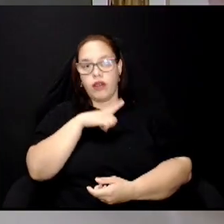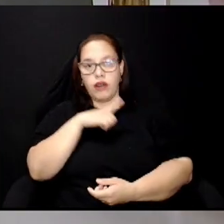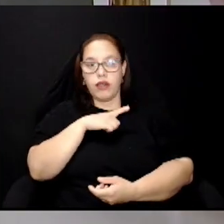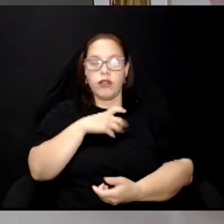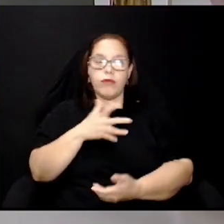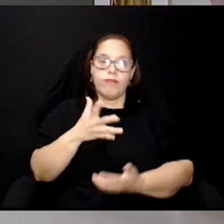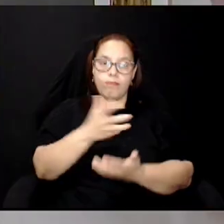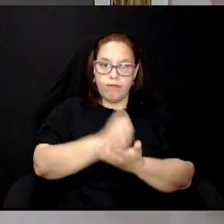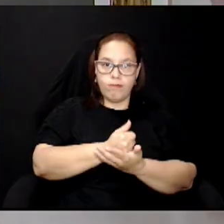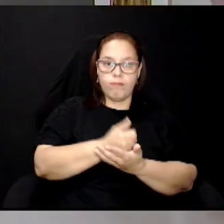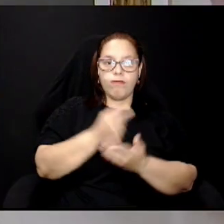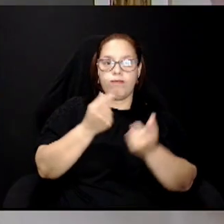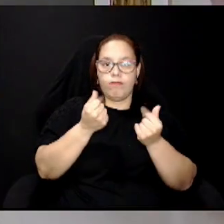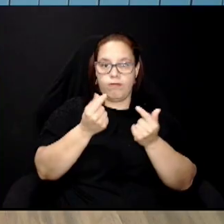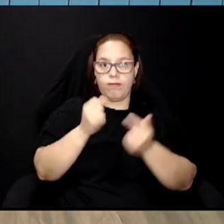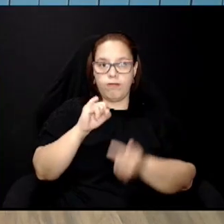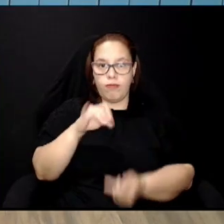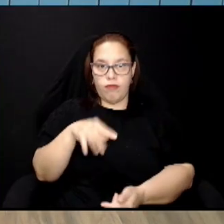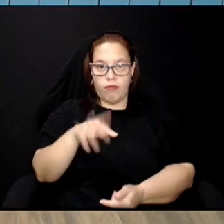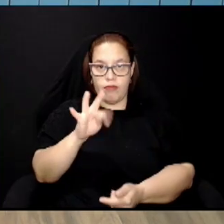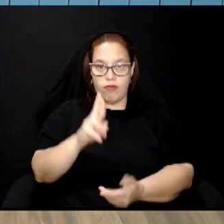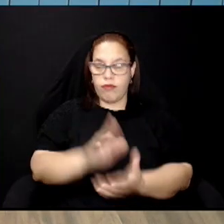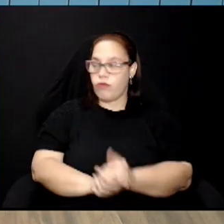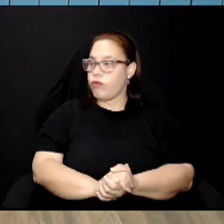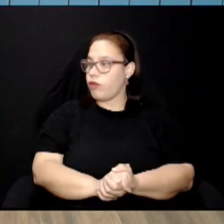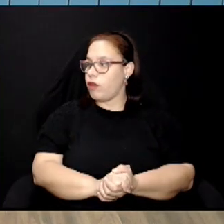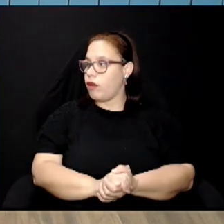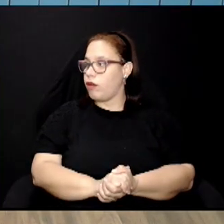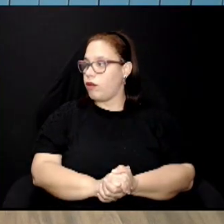os fundos do IPTU.